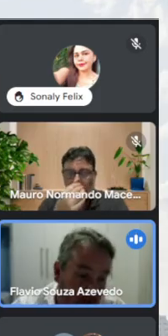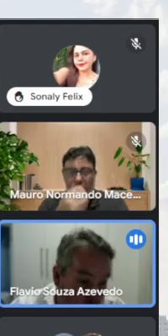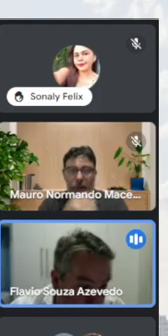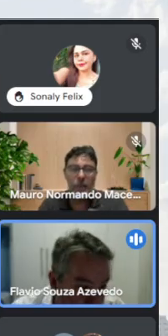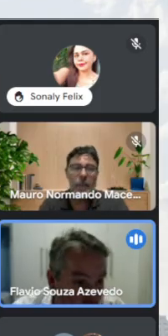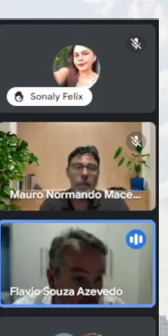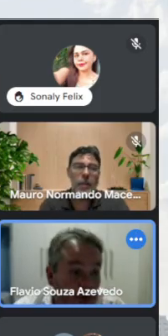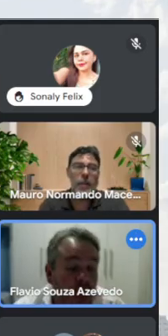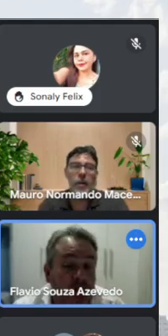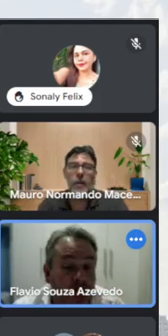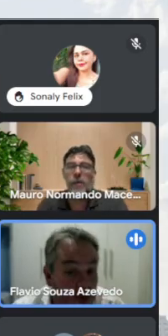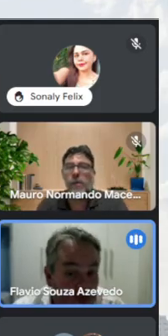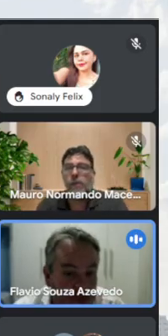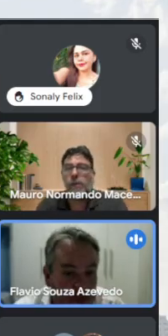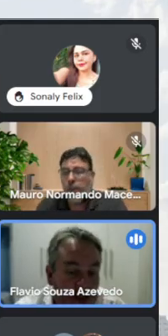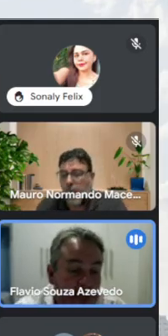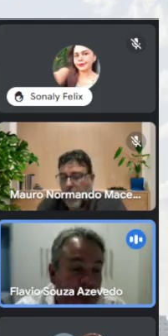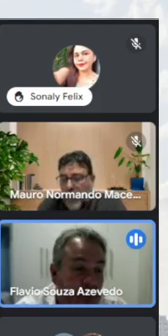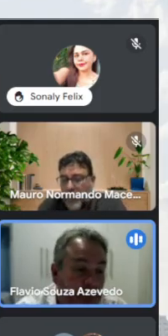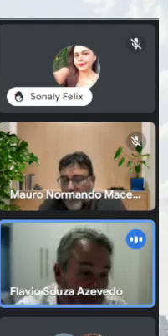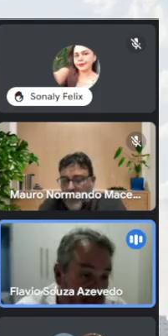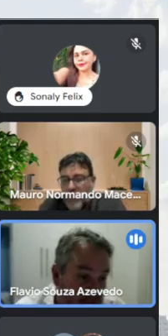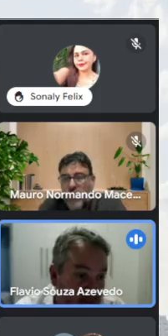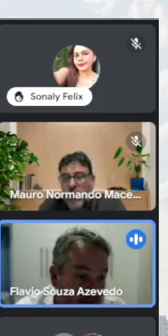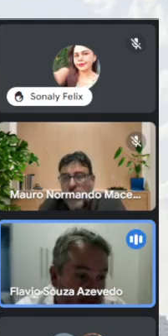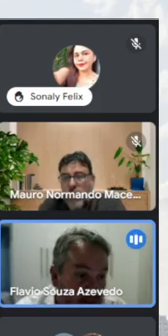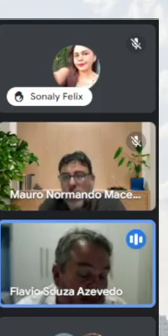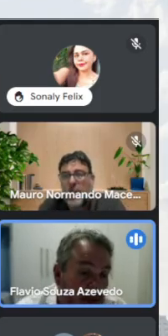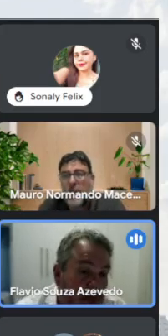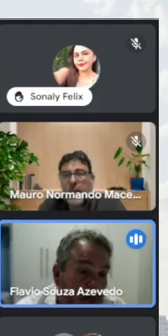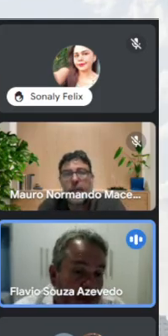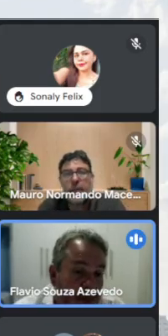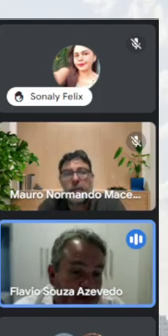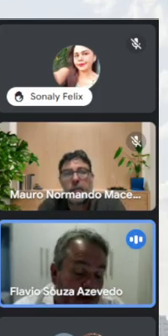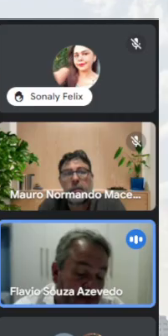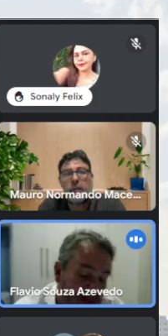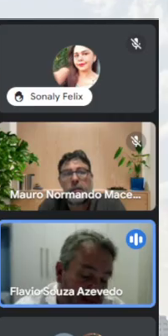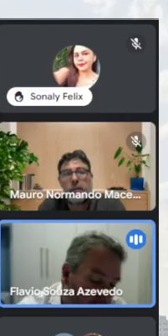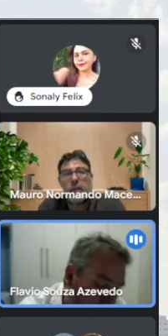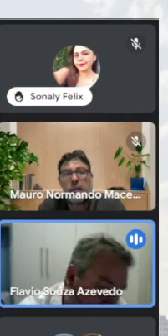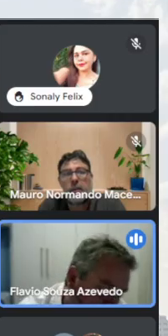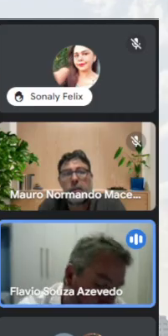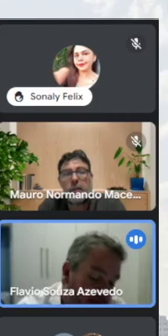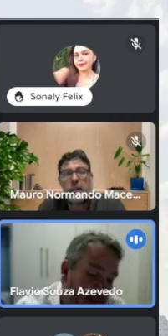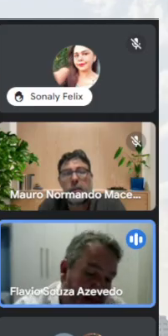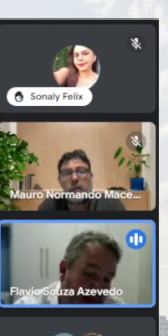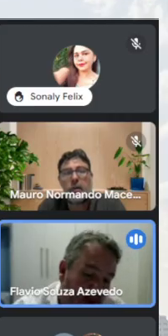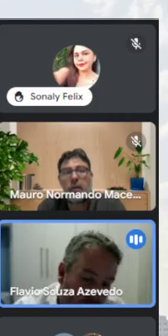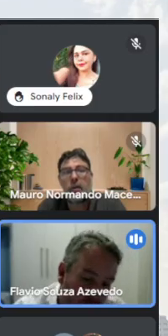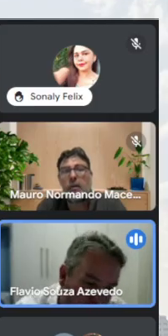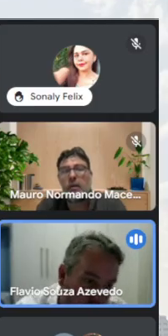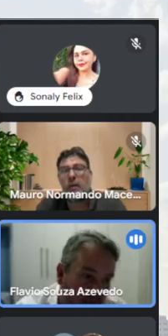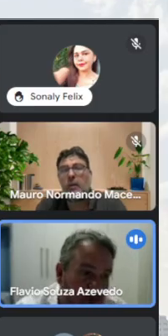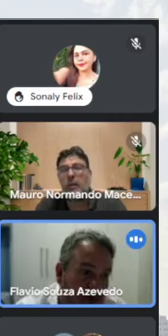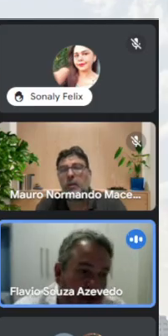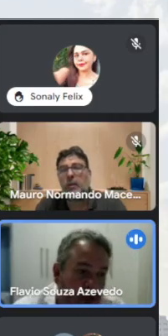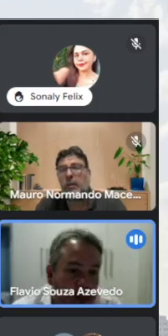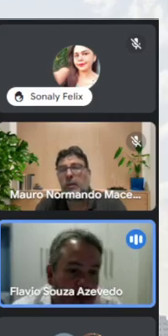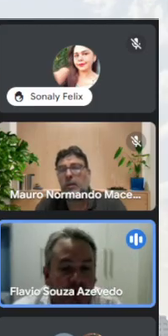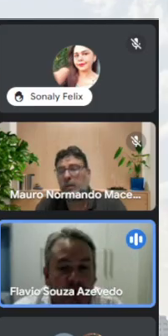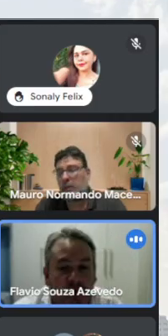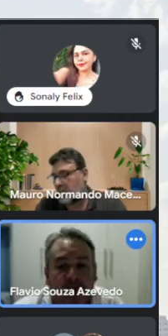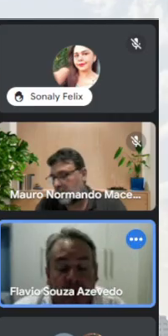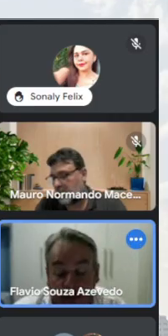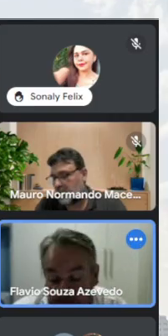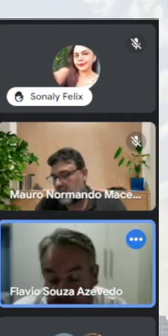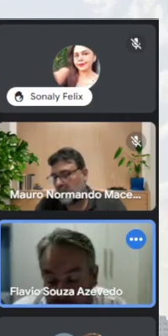Recife, Sobral e outros por aí. Tem empresas privadas que eles trabalham muito, empresas privadas, fizeram na Natura, fizeram na L'Oréal, lá no Rio de